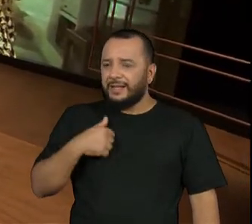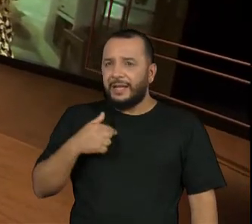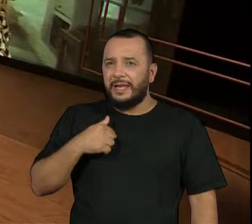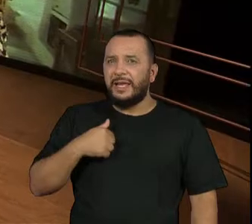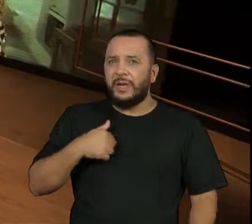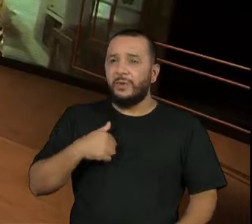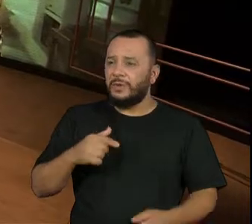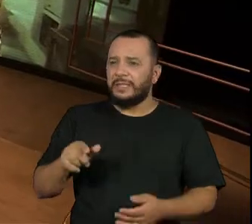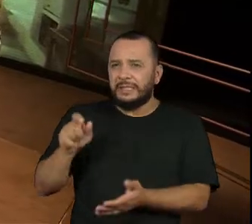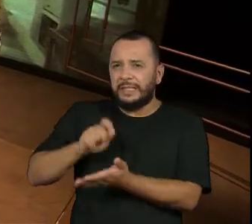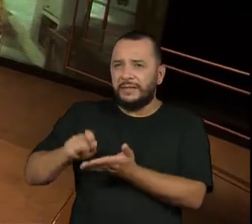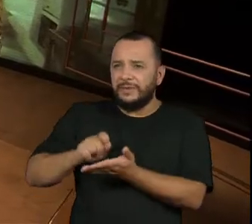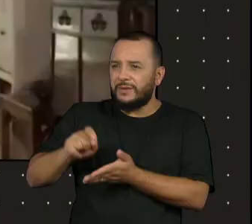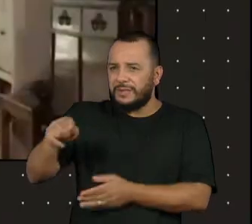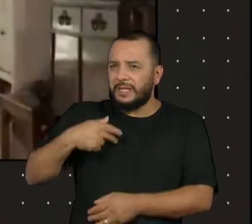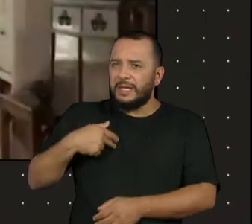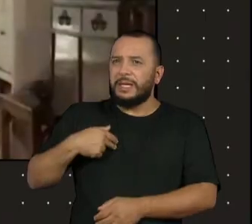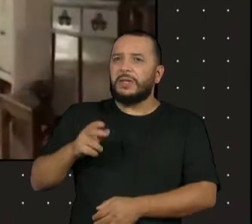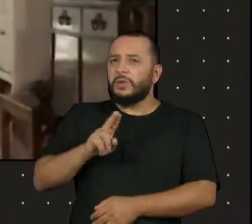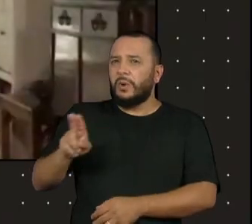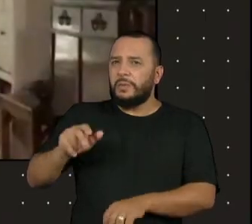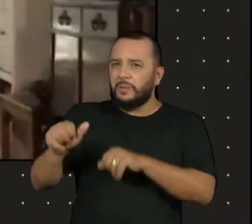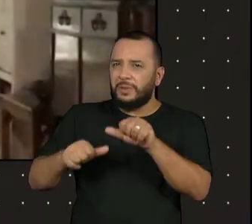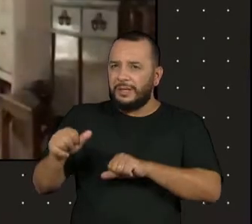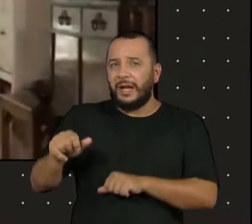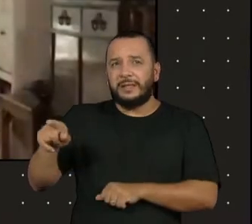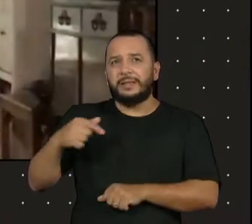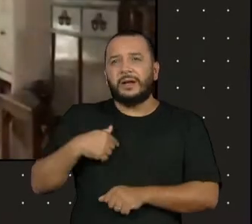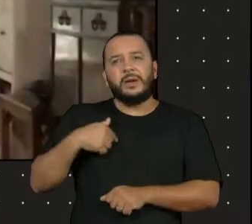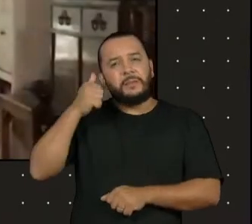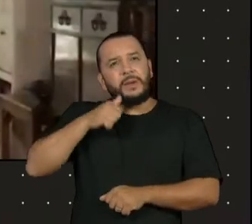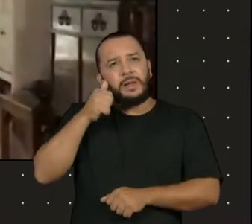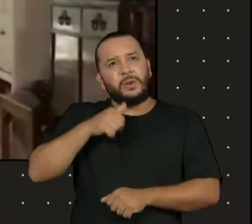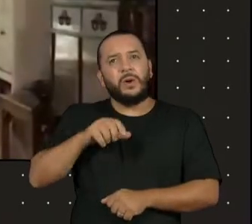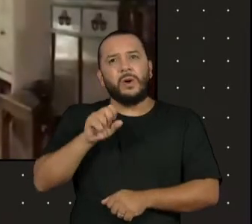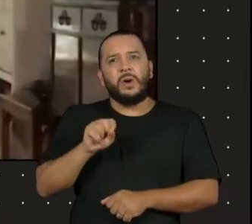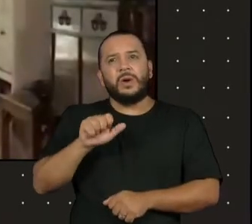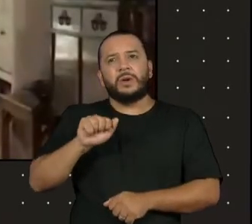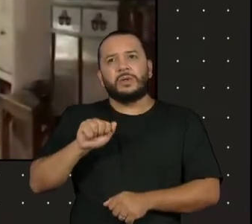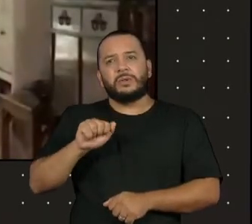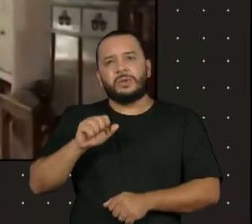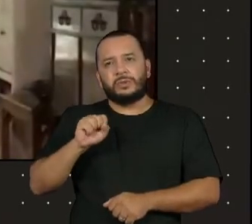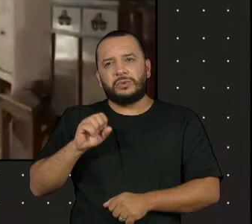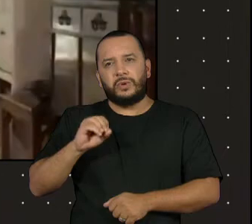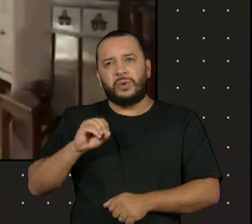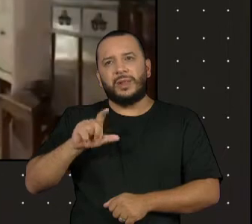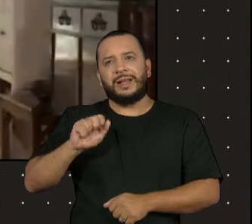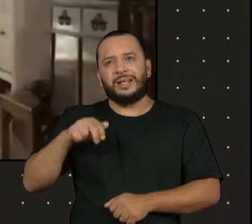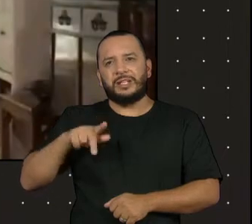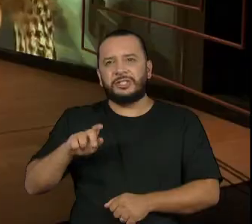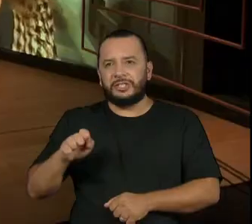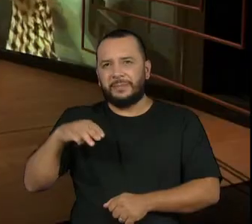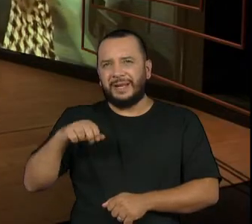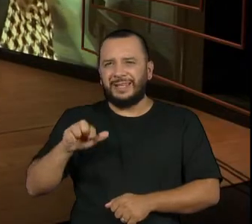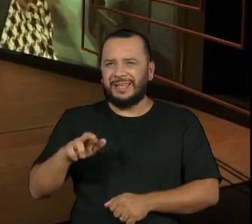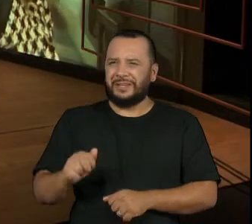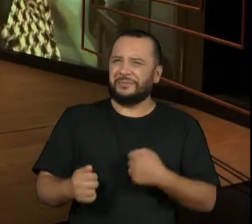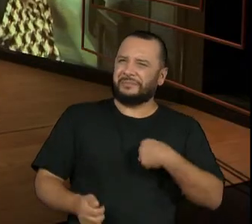mudar o nome, eu achei que seria interessante você colocar Solange Maria, eu escrevi para lá, eu falei, Solange Maria?